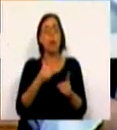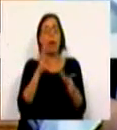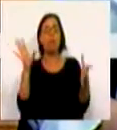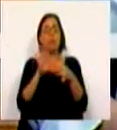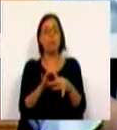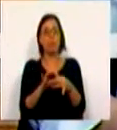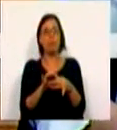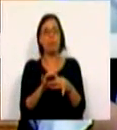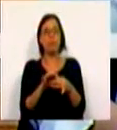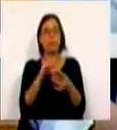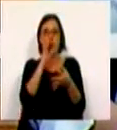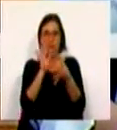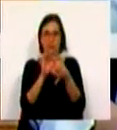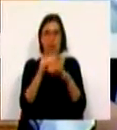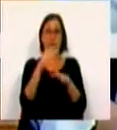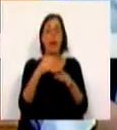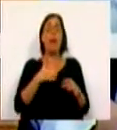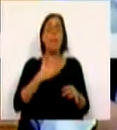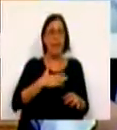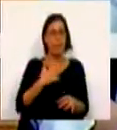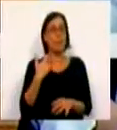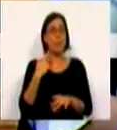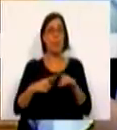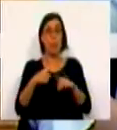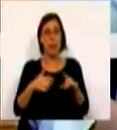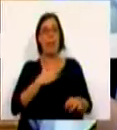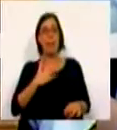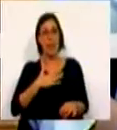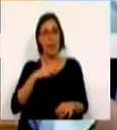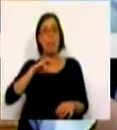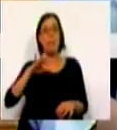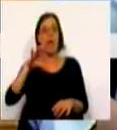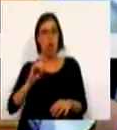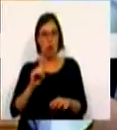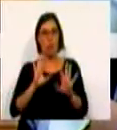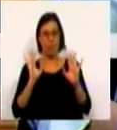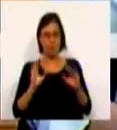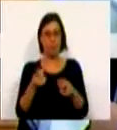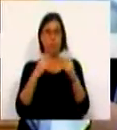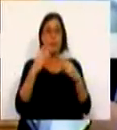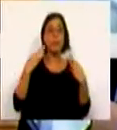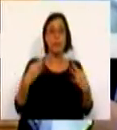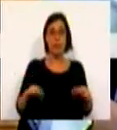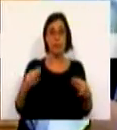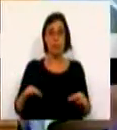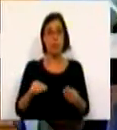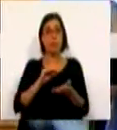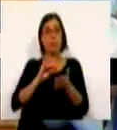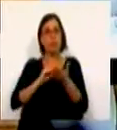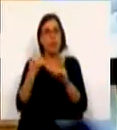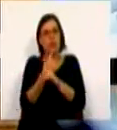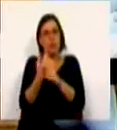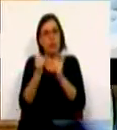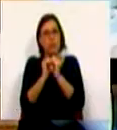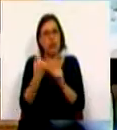incidem sobre pequenas e médias empresas e naturalmente microempresas. Relativamente à simplificação